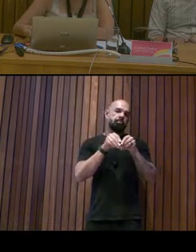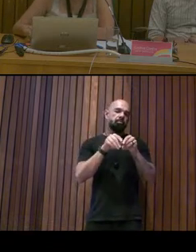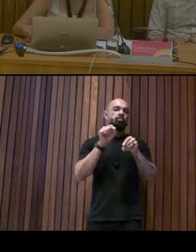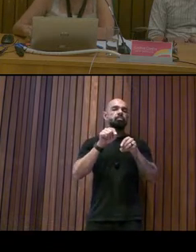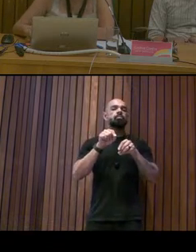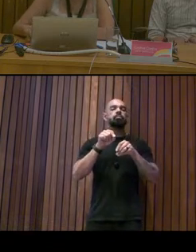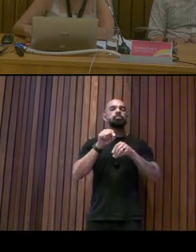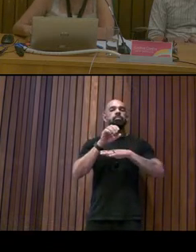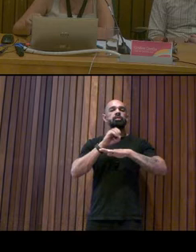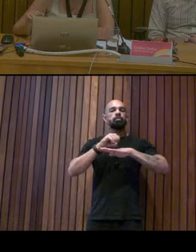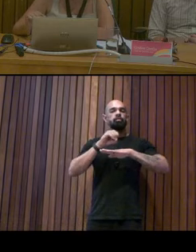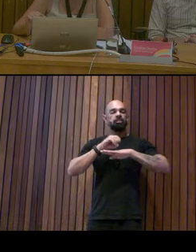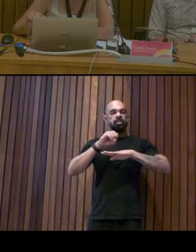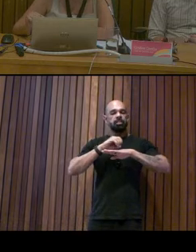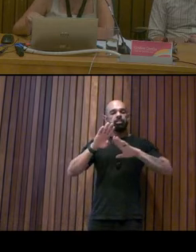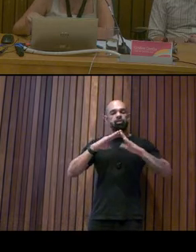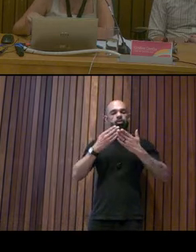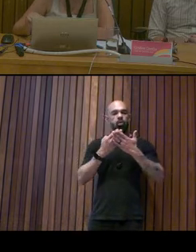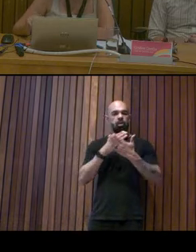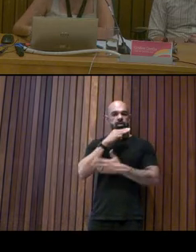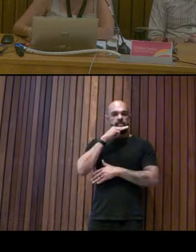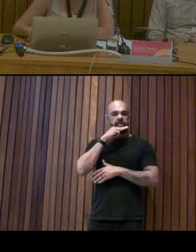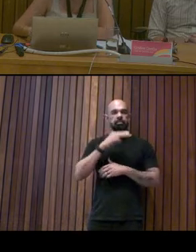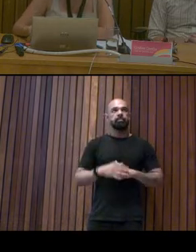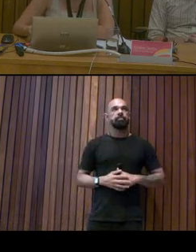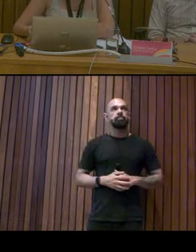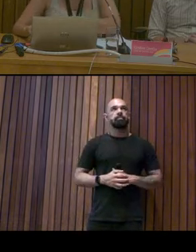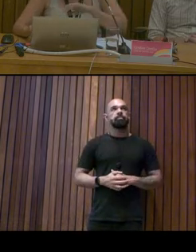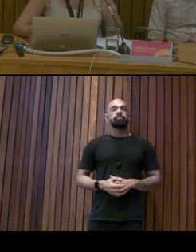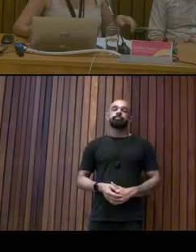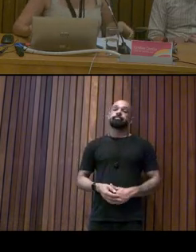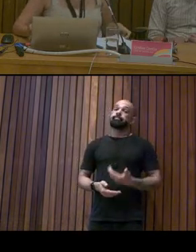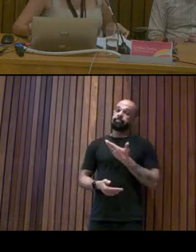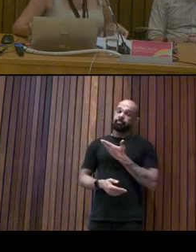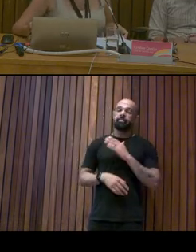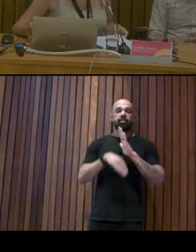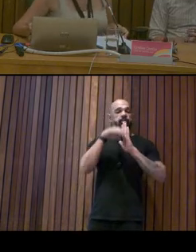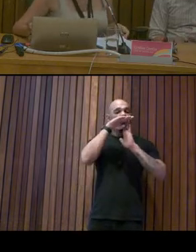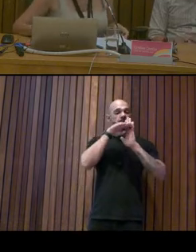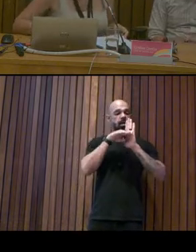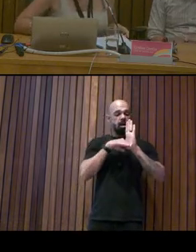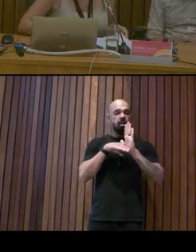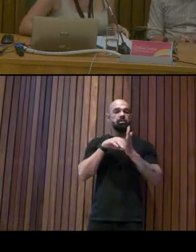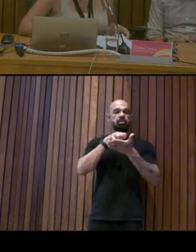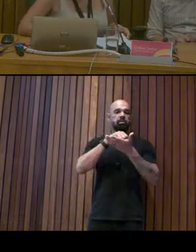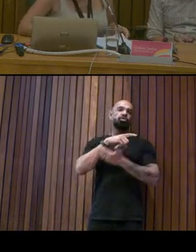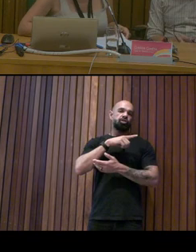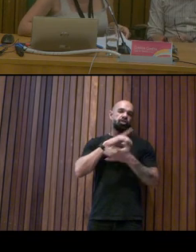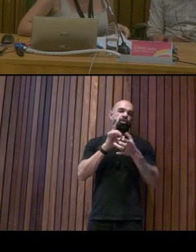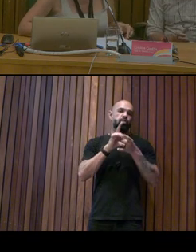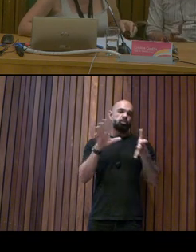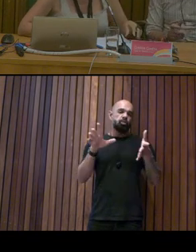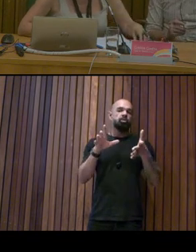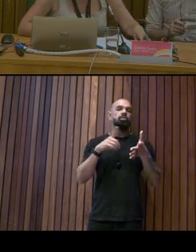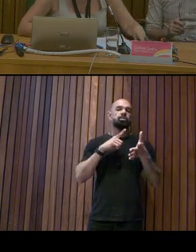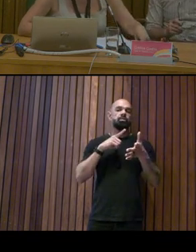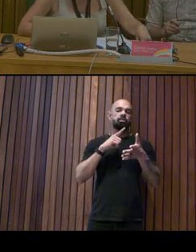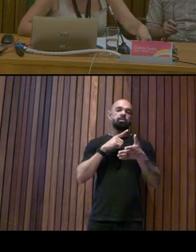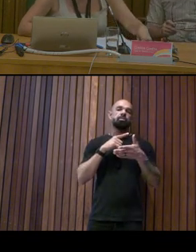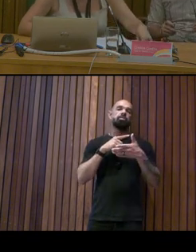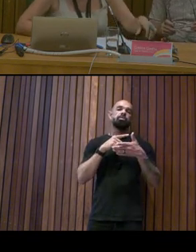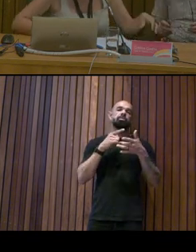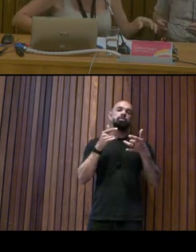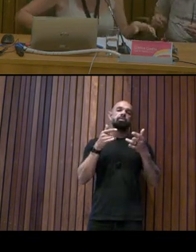Oficina Escola de Manguinhos. Então, esse é o catálogo que está disponível Arca